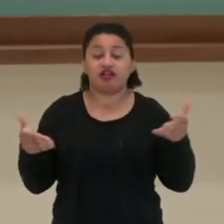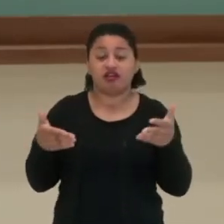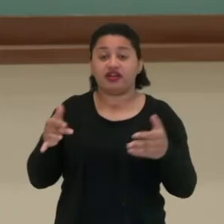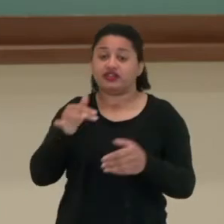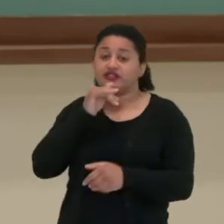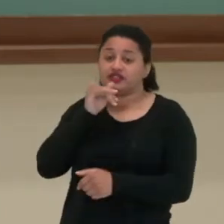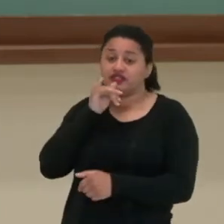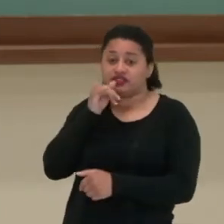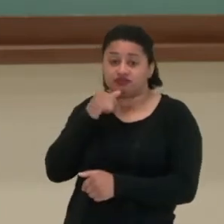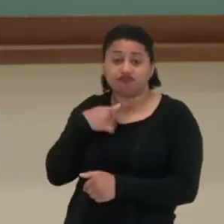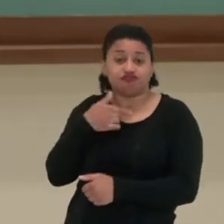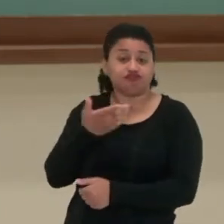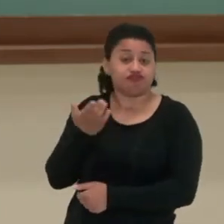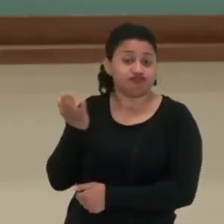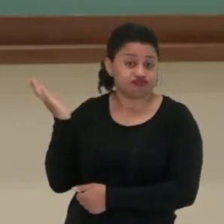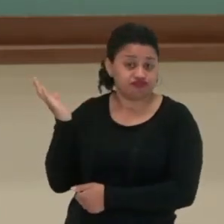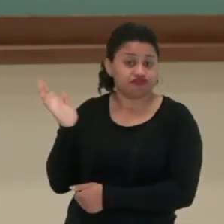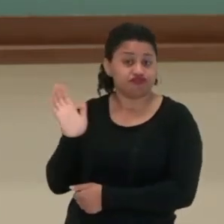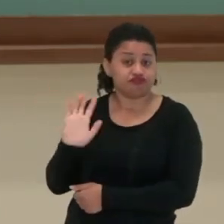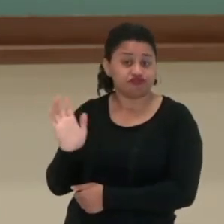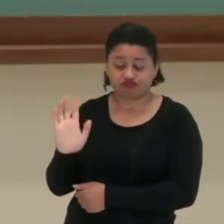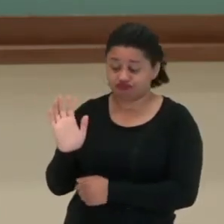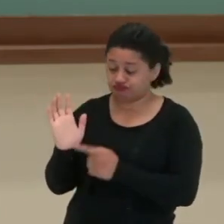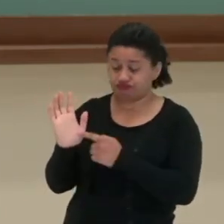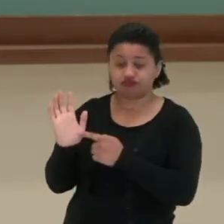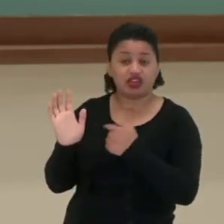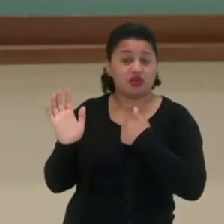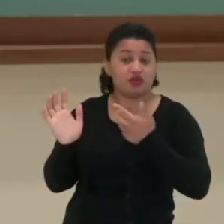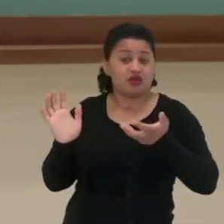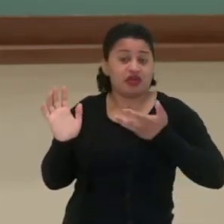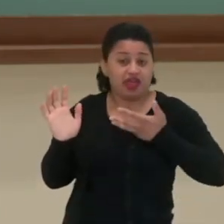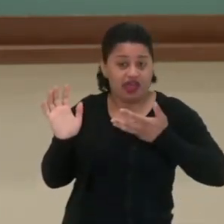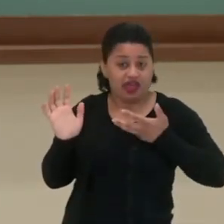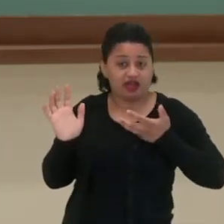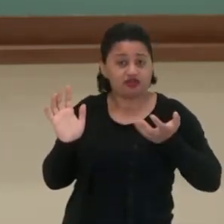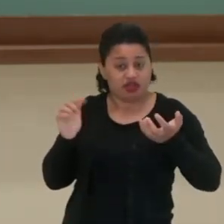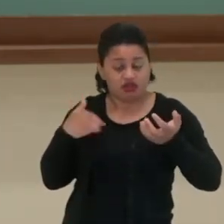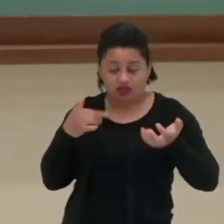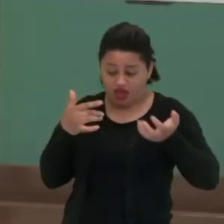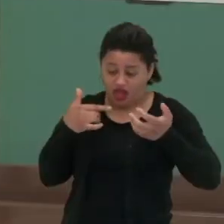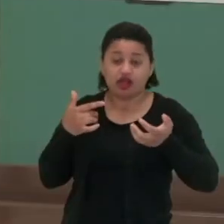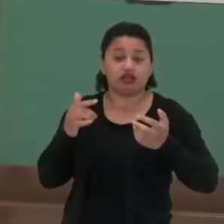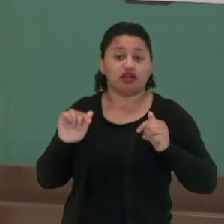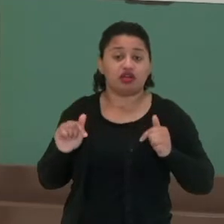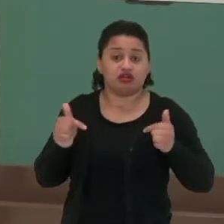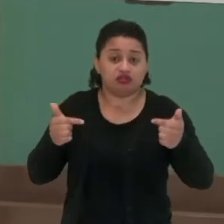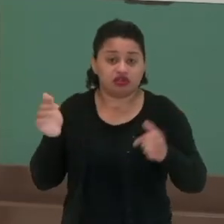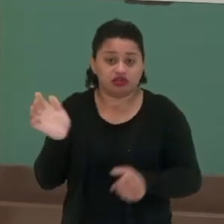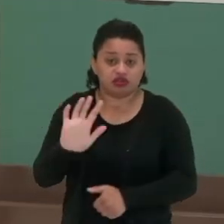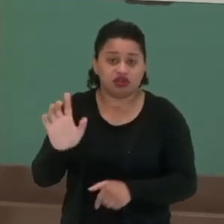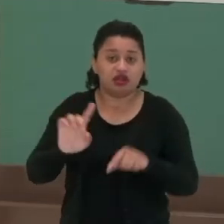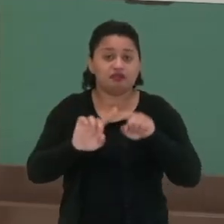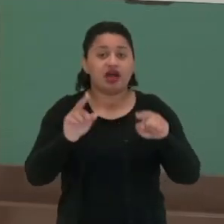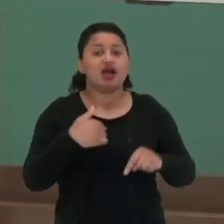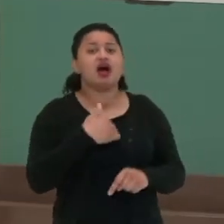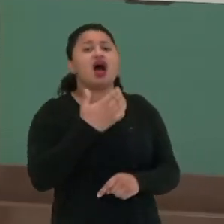dando tchau. Eu quero dar esse tchau. É voluntário. O